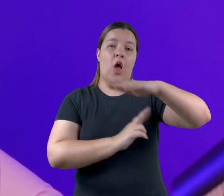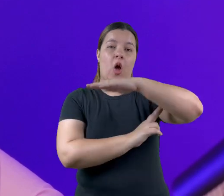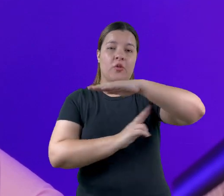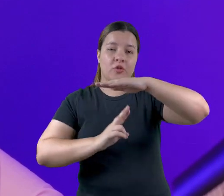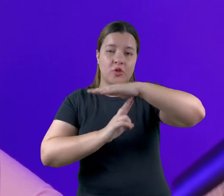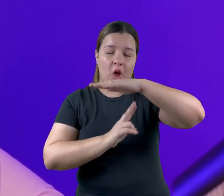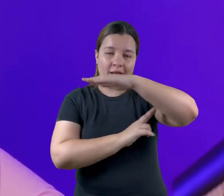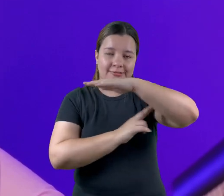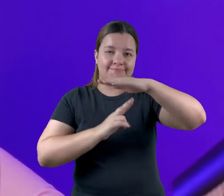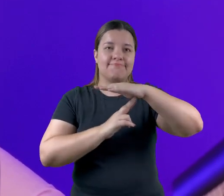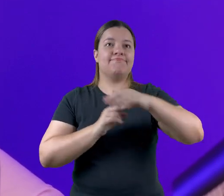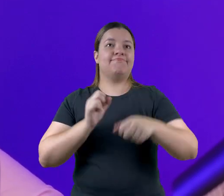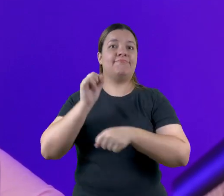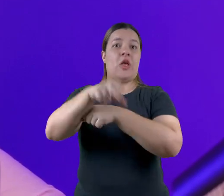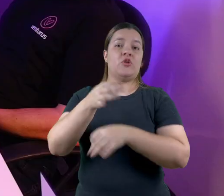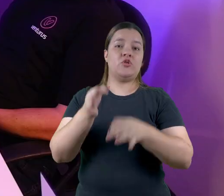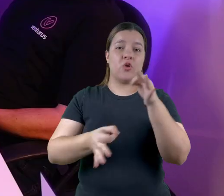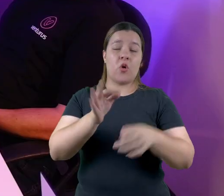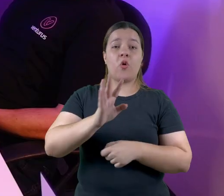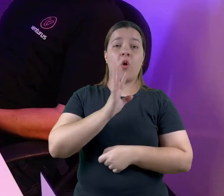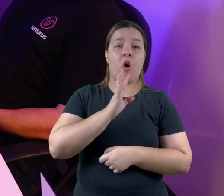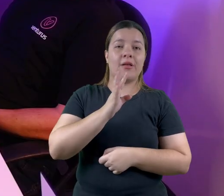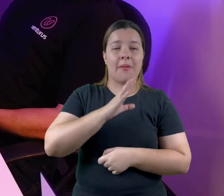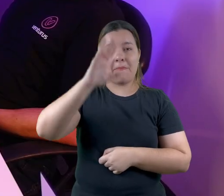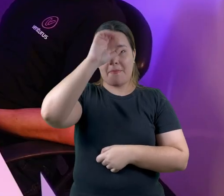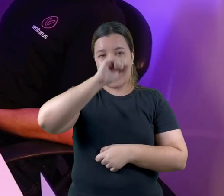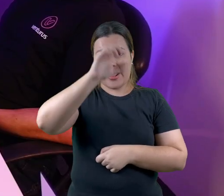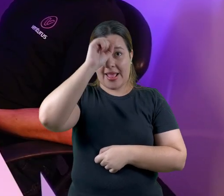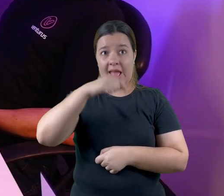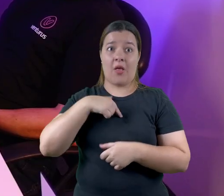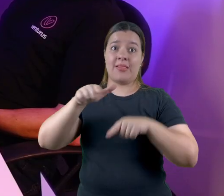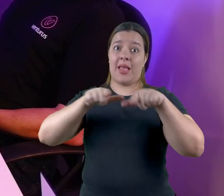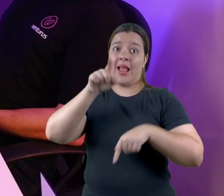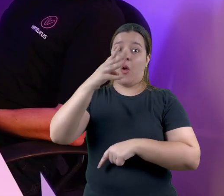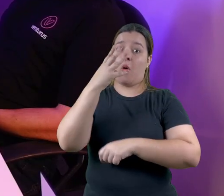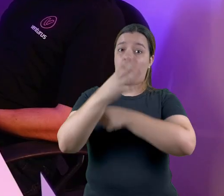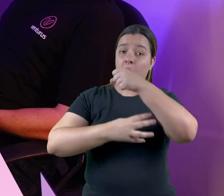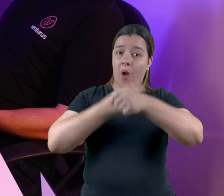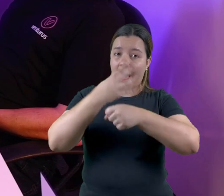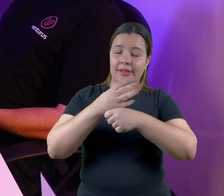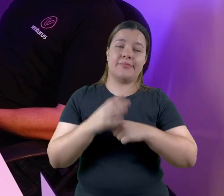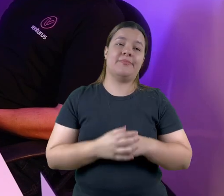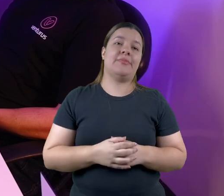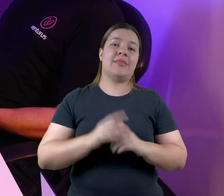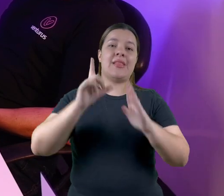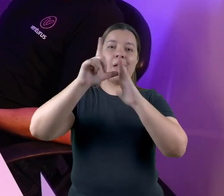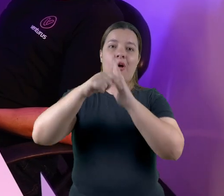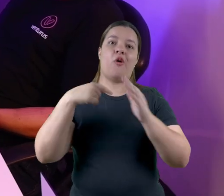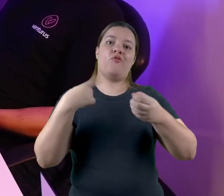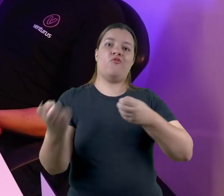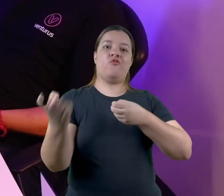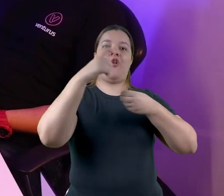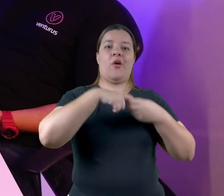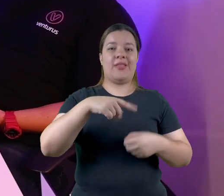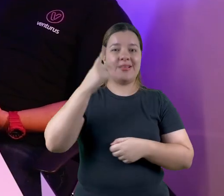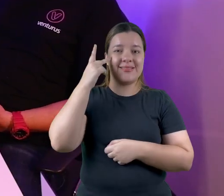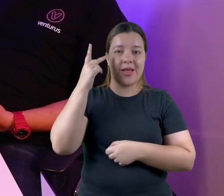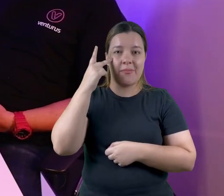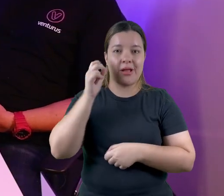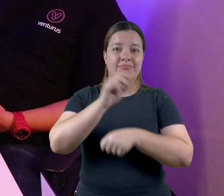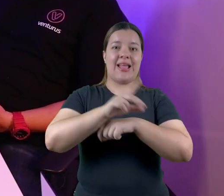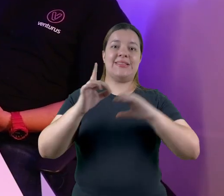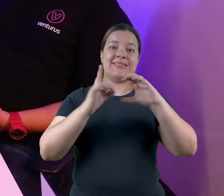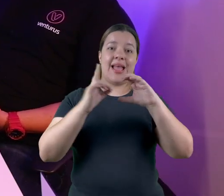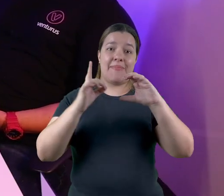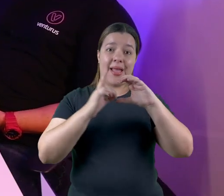tribunal de justiça aí foii quando eu conheci um pouquinho da área judiciária fiquei lá 4 anos depois de 4 anos voltei para cá